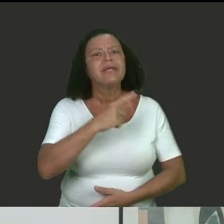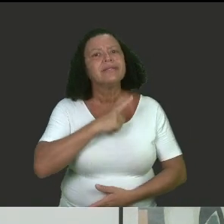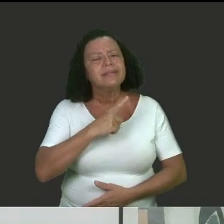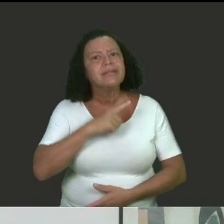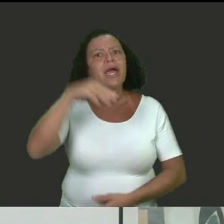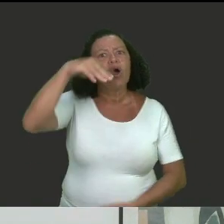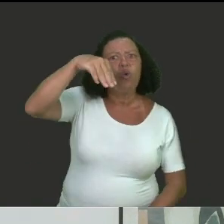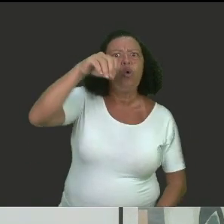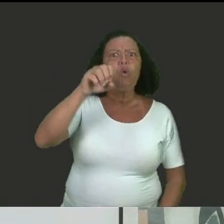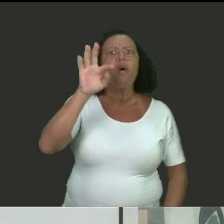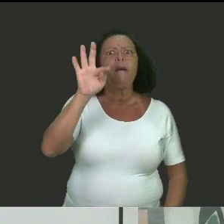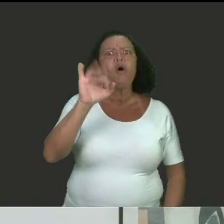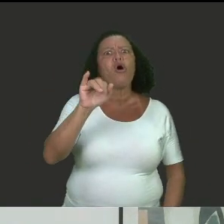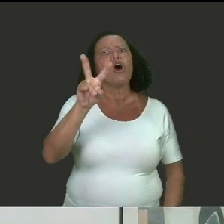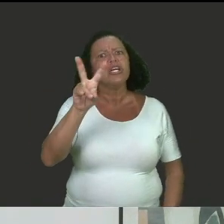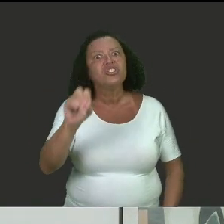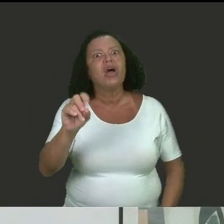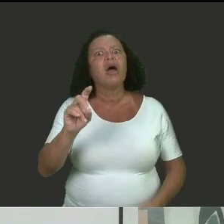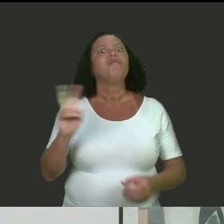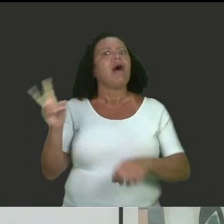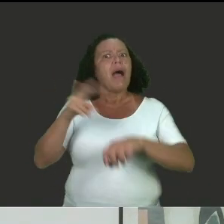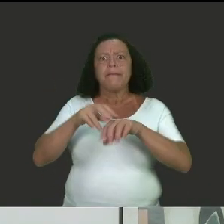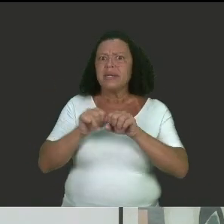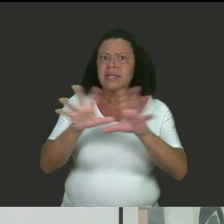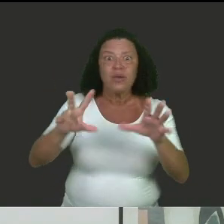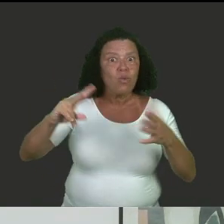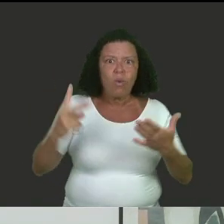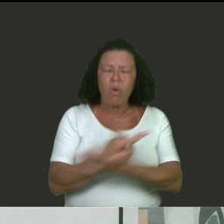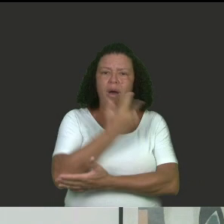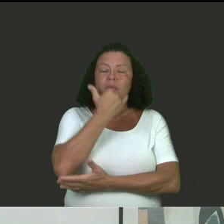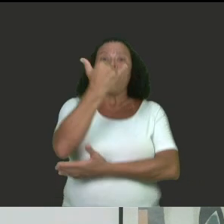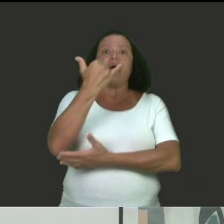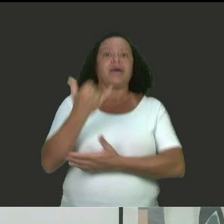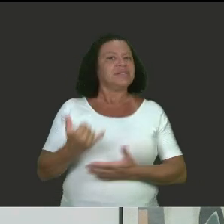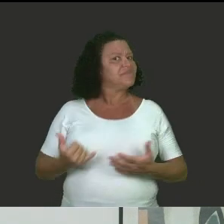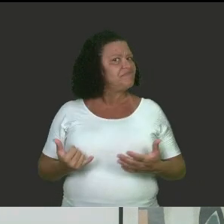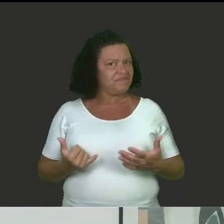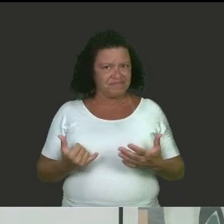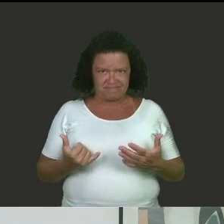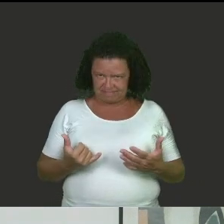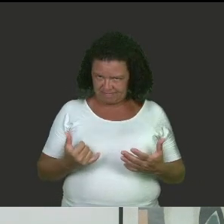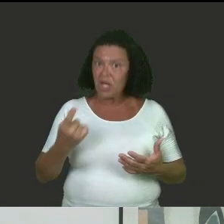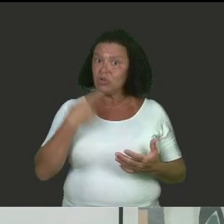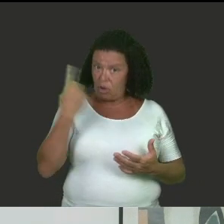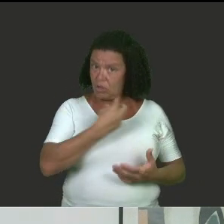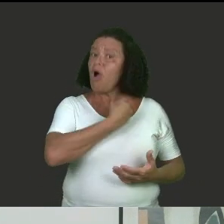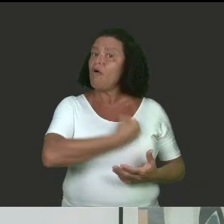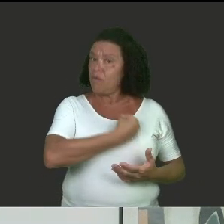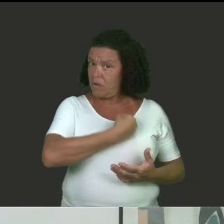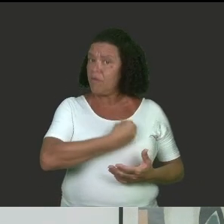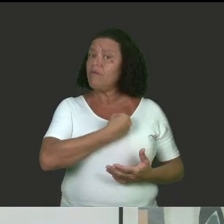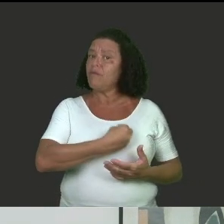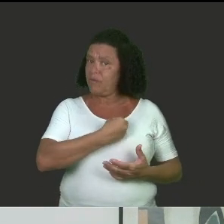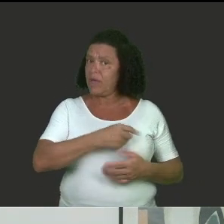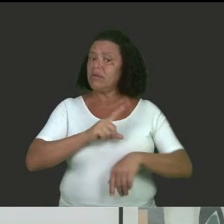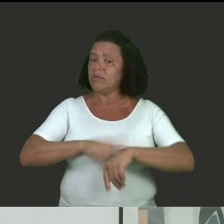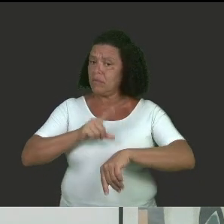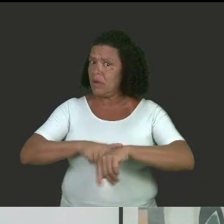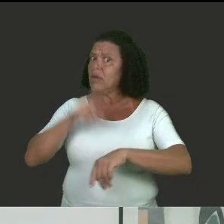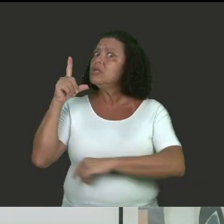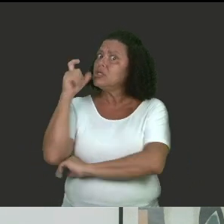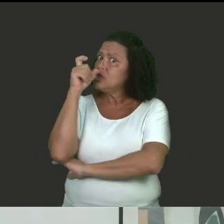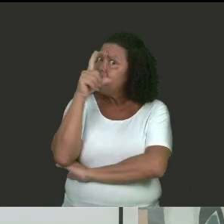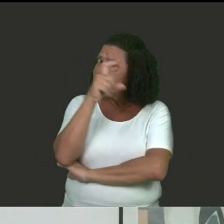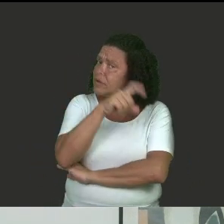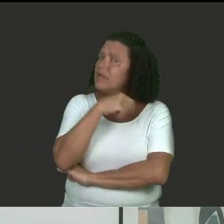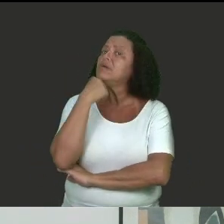acaso. A pandemia também não é por acaso. Nós estamos vivendo tempos difíceis, são